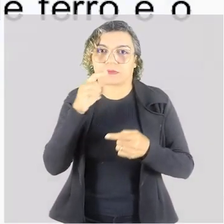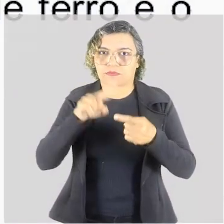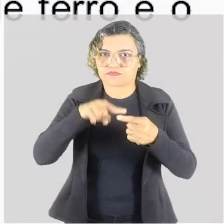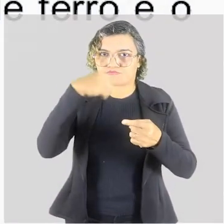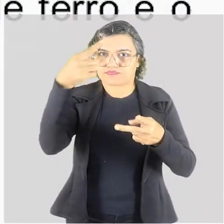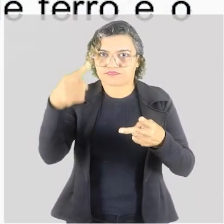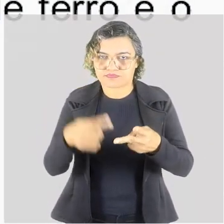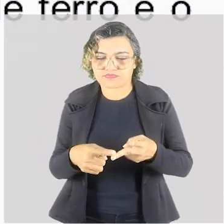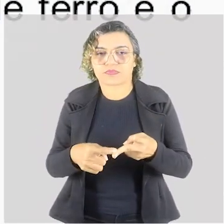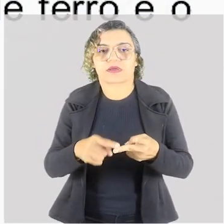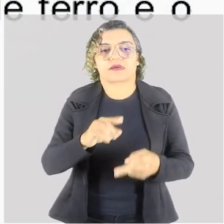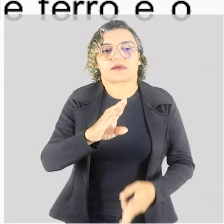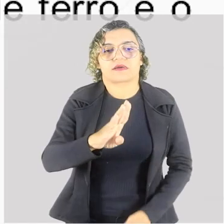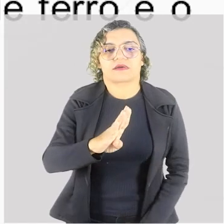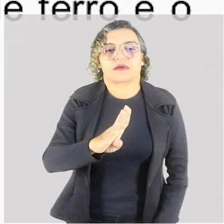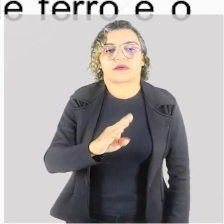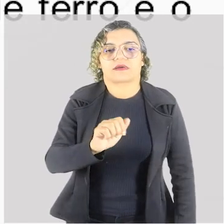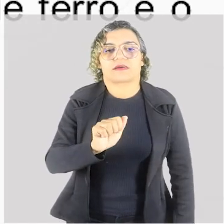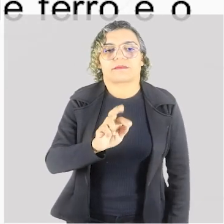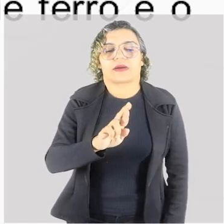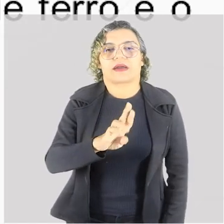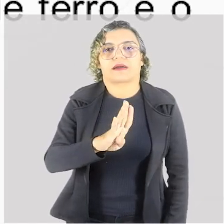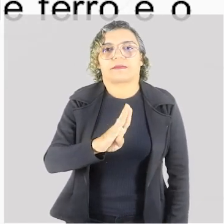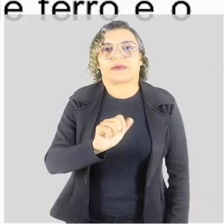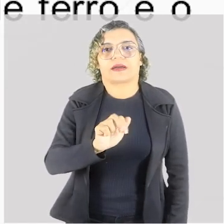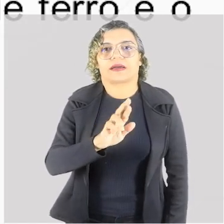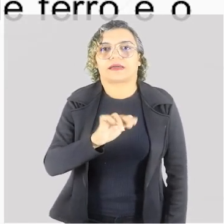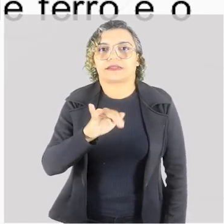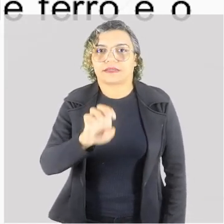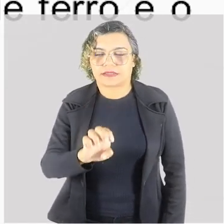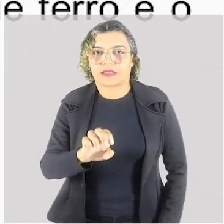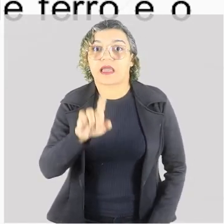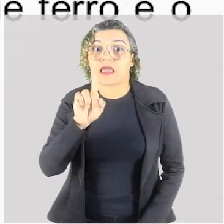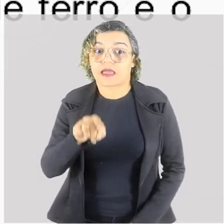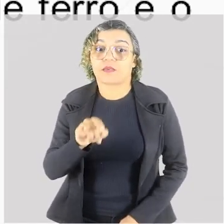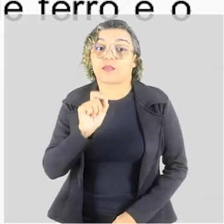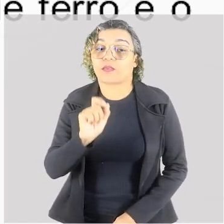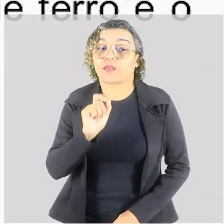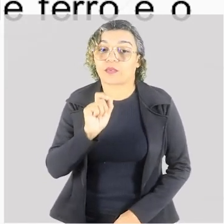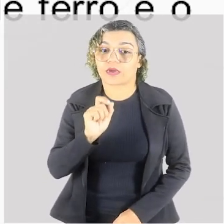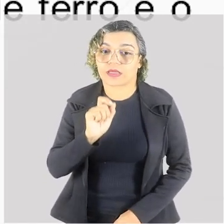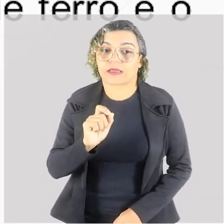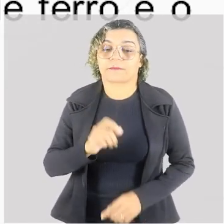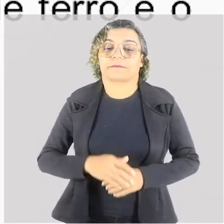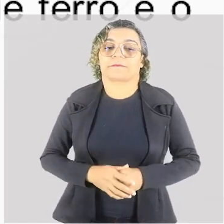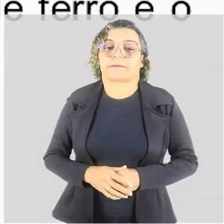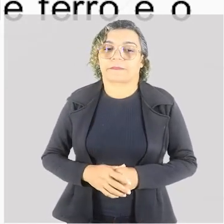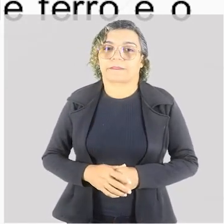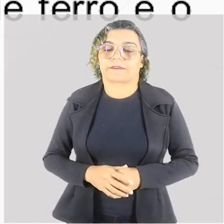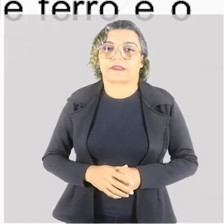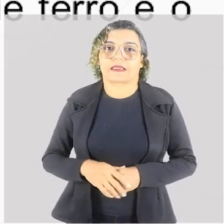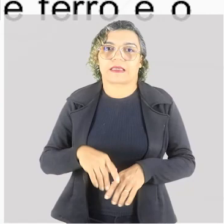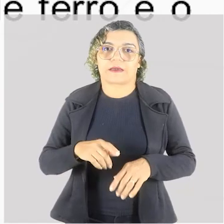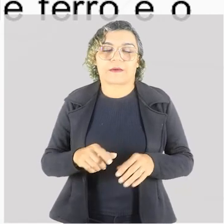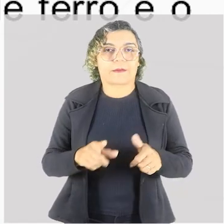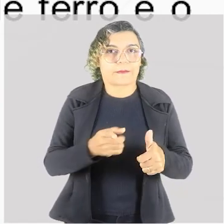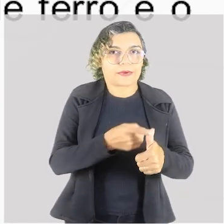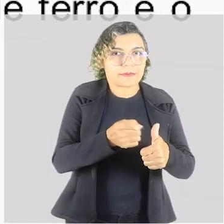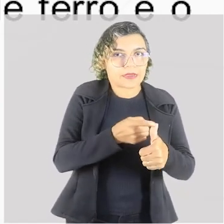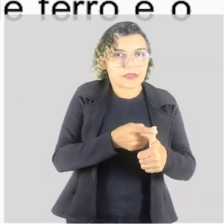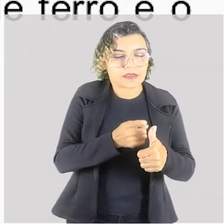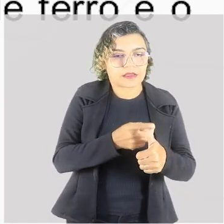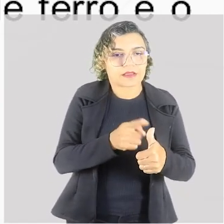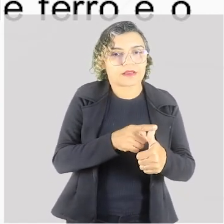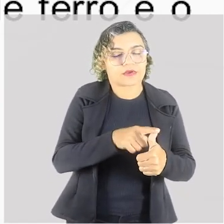esse outro momento étnico, que na visão do Morgan é uma evolução. Da selvageria, evoluiu para a